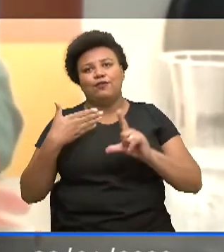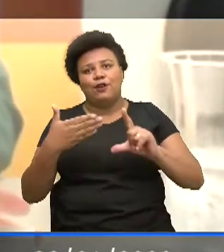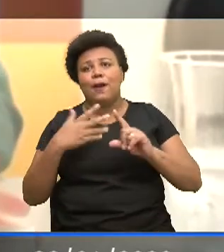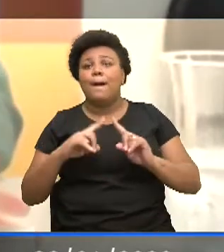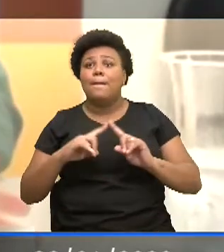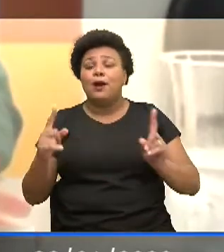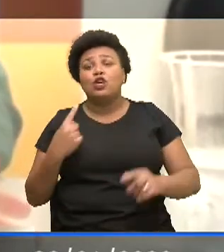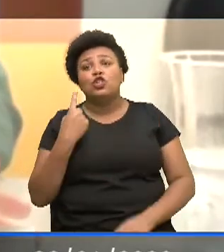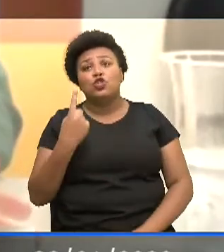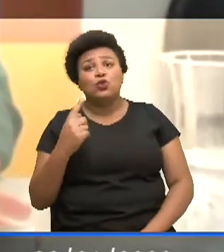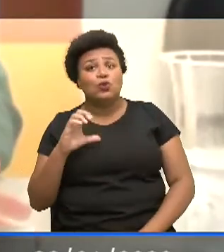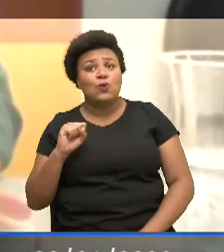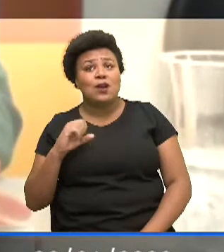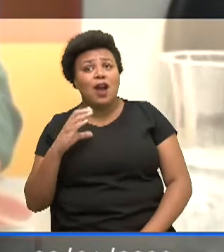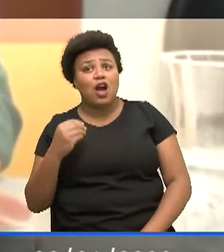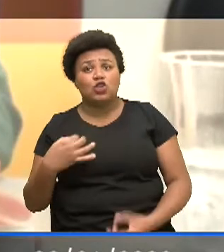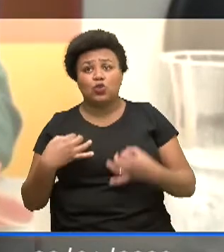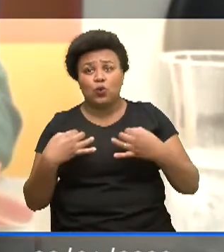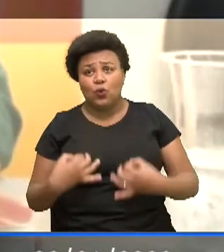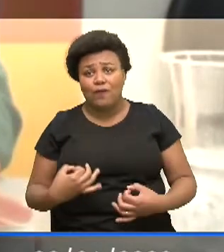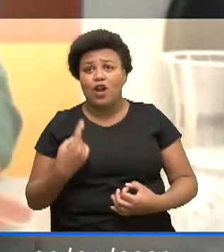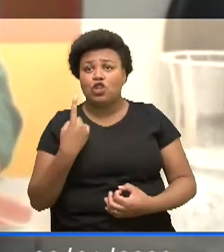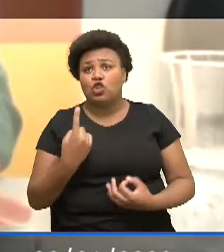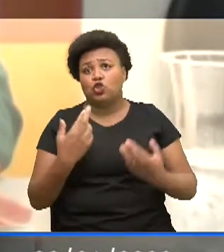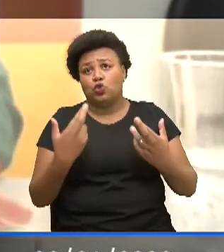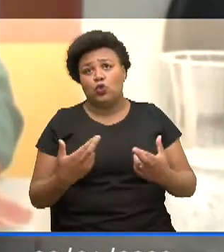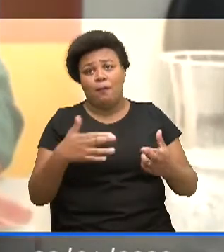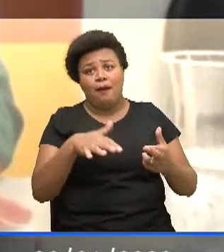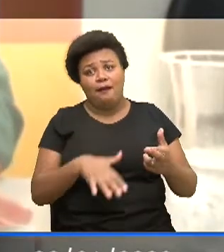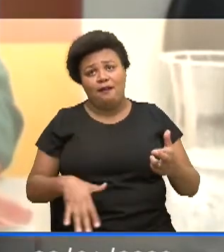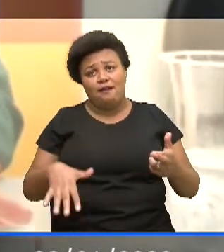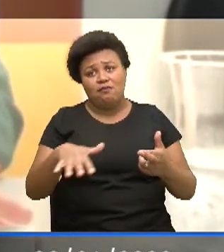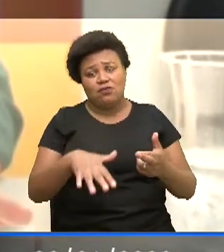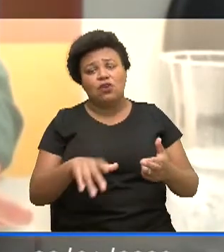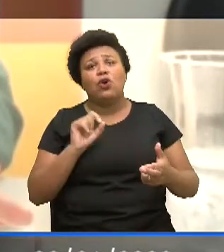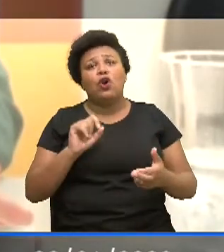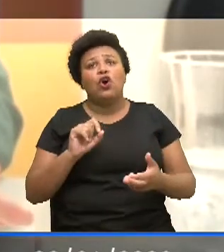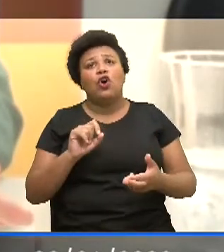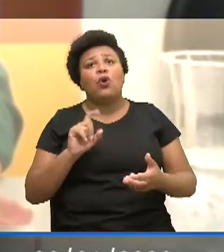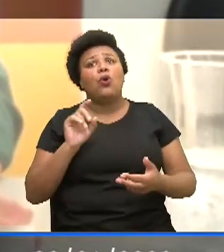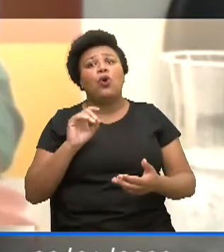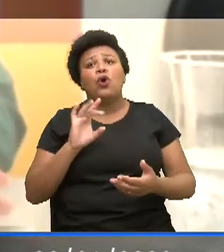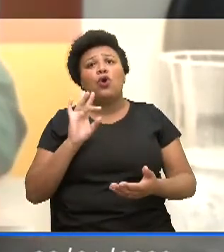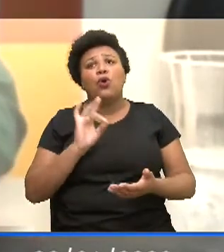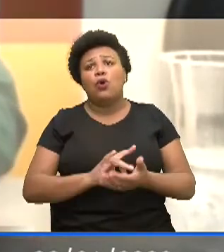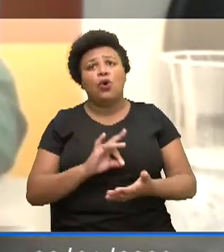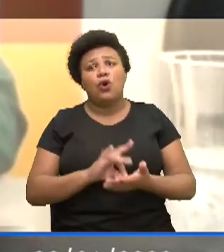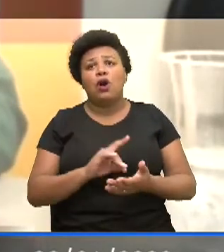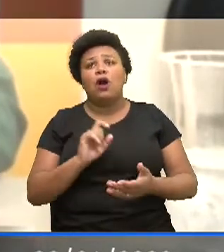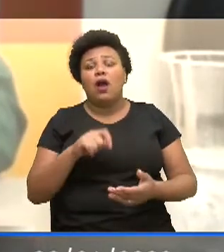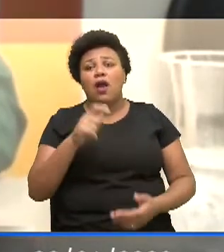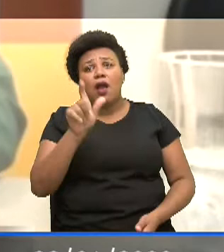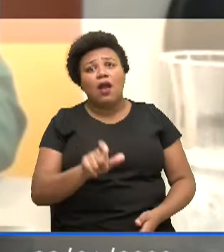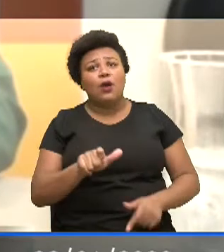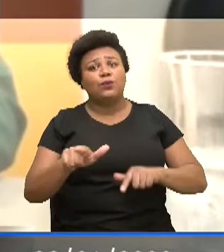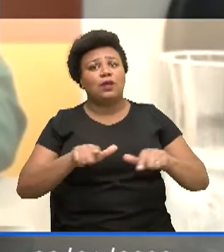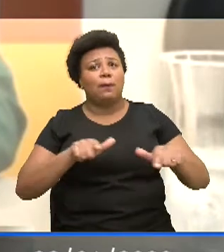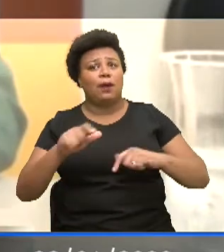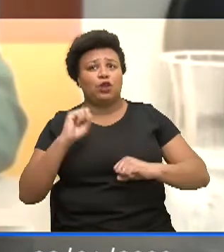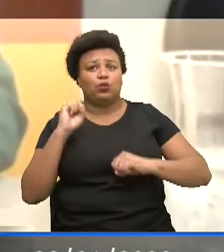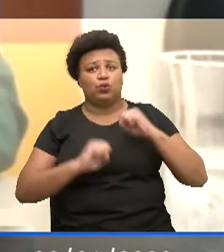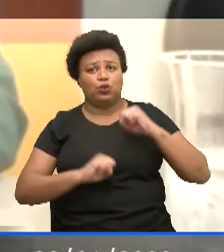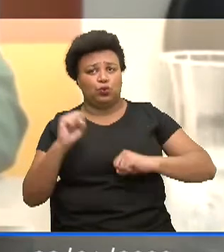um caso confirmado numa região, a origem foi um trabalhador de uma